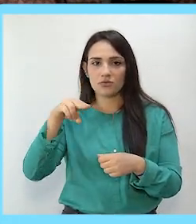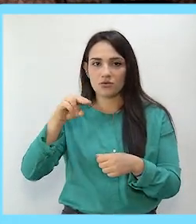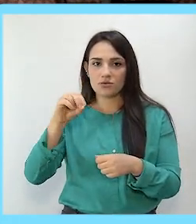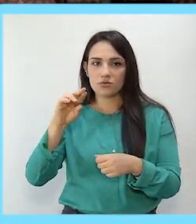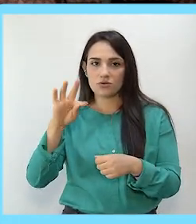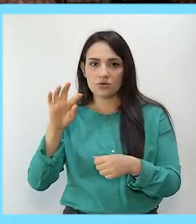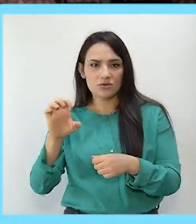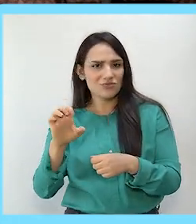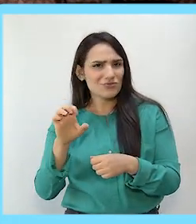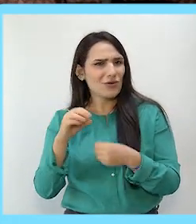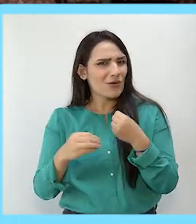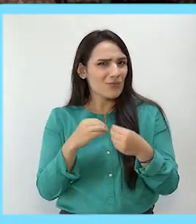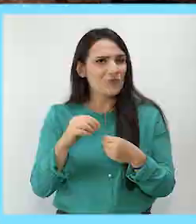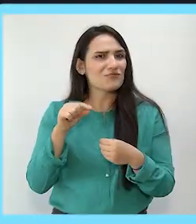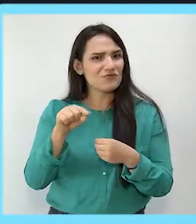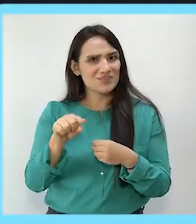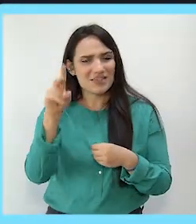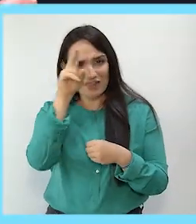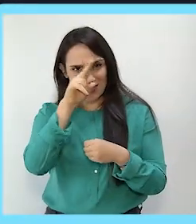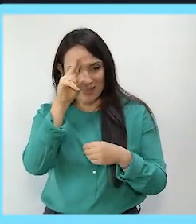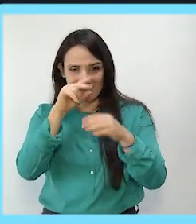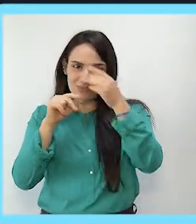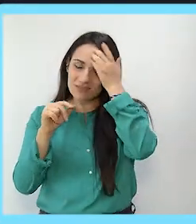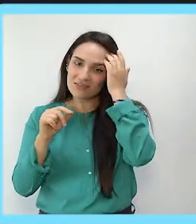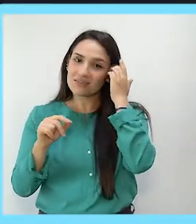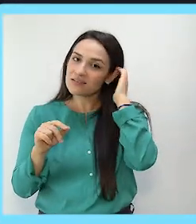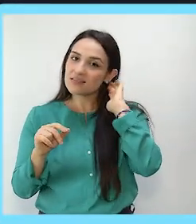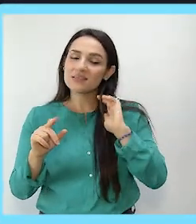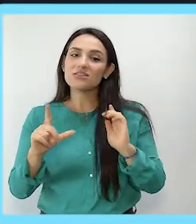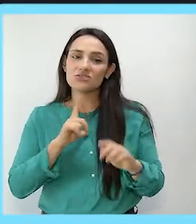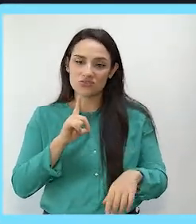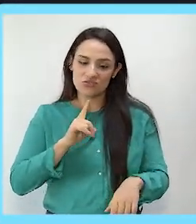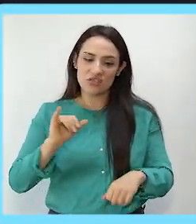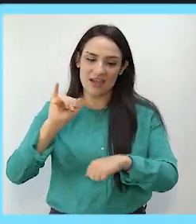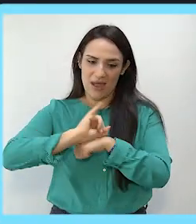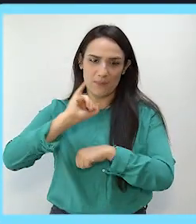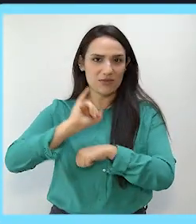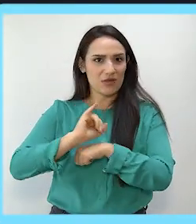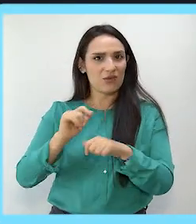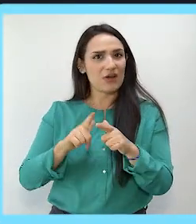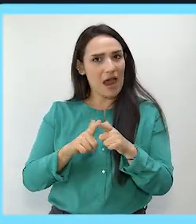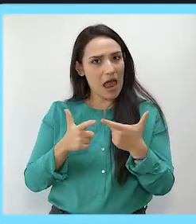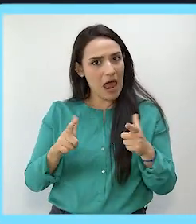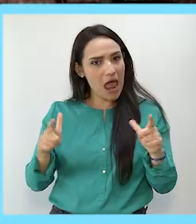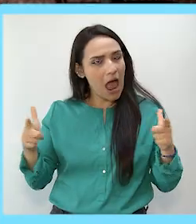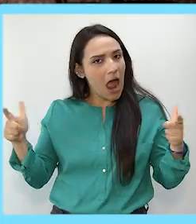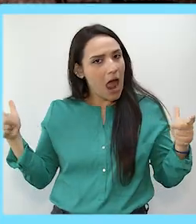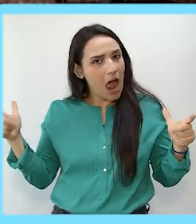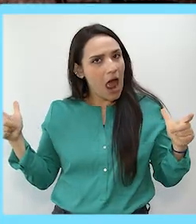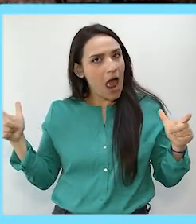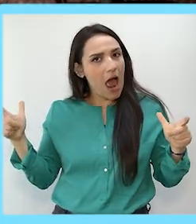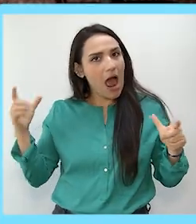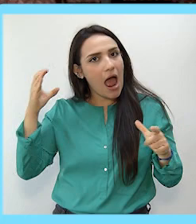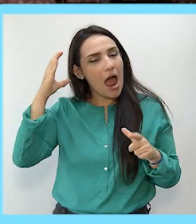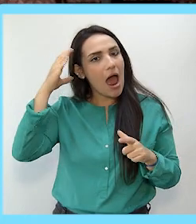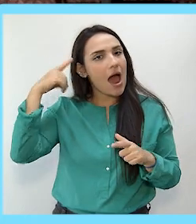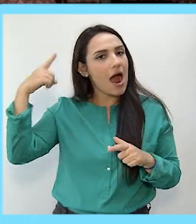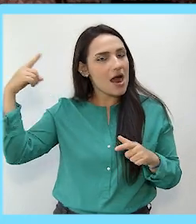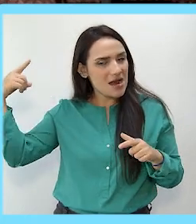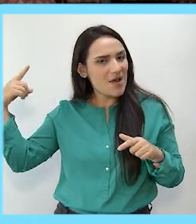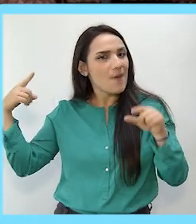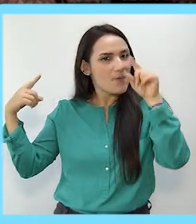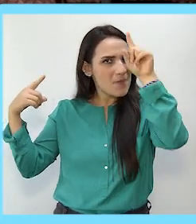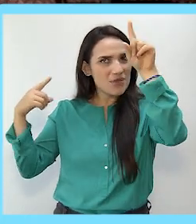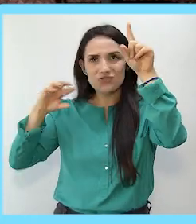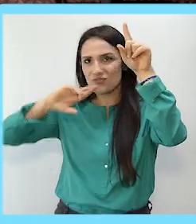cidade? A senhora, Lembro. Uma capital de quase 1 milhão de habitantes, né? Bem maior que Cuiabá. Não, brincadeira, pai. Eu adoro Cuiabá, estou